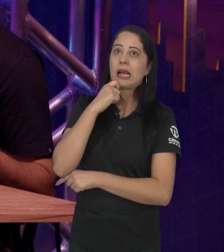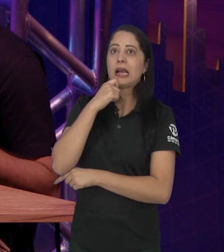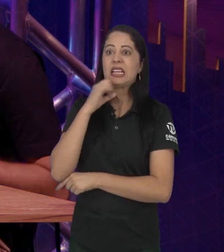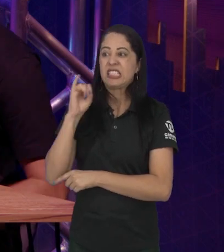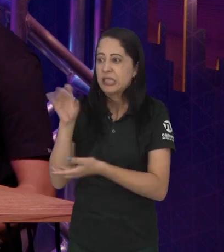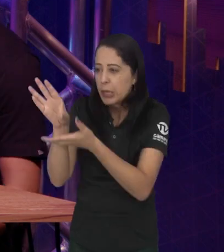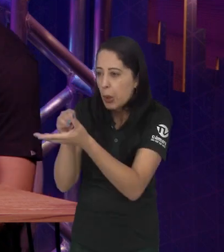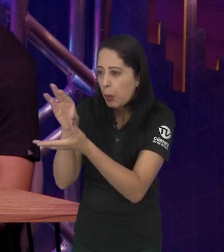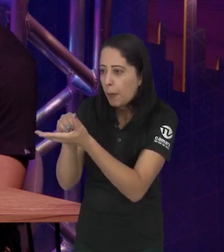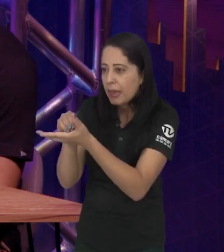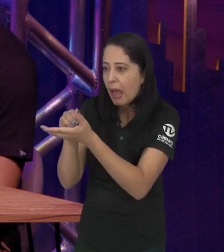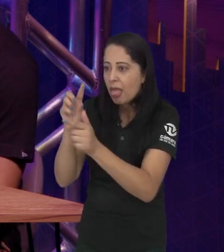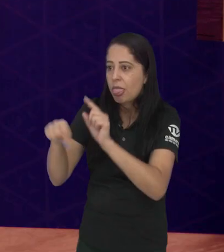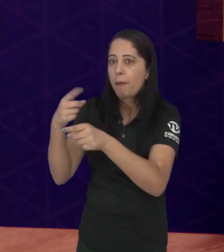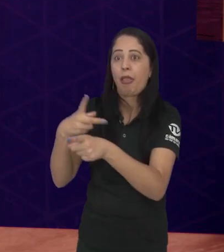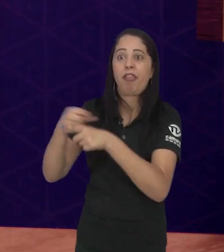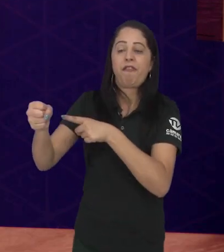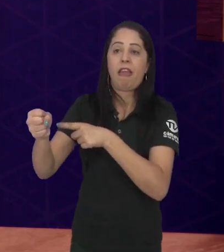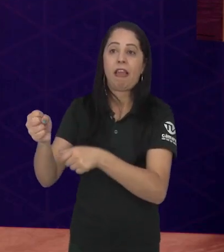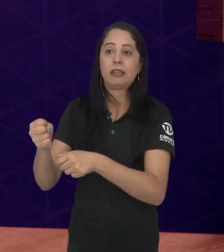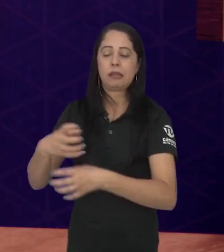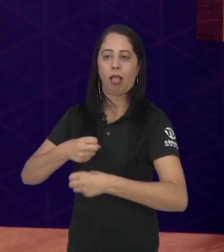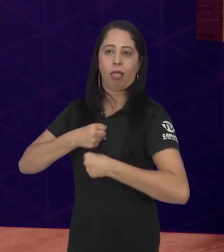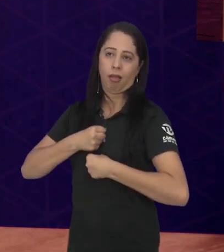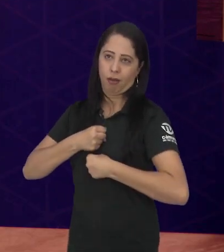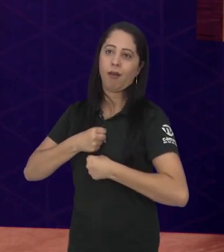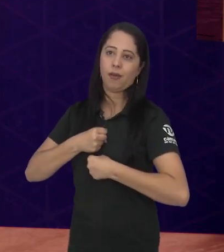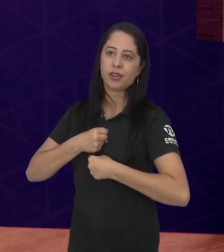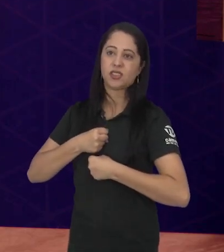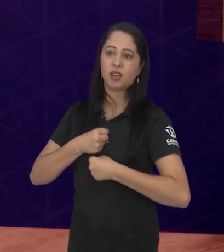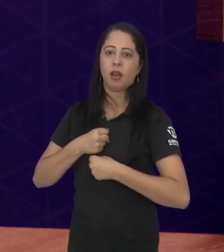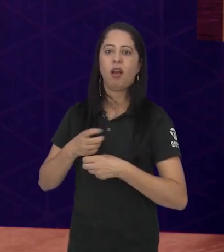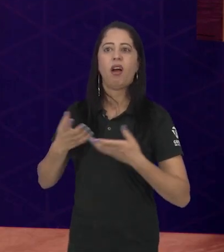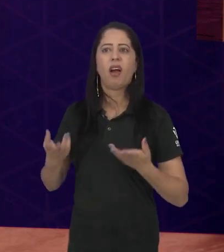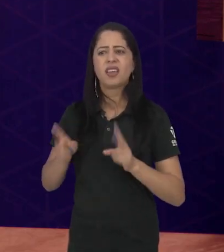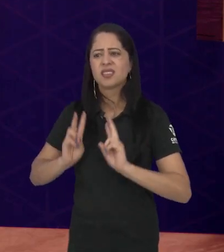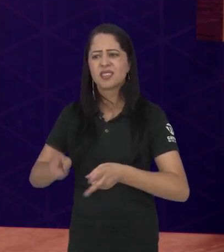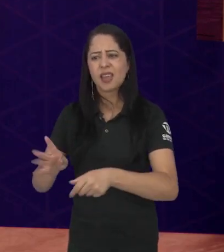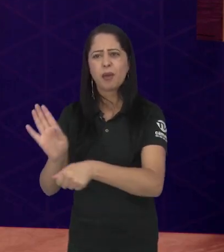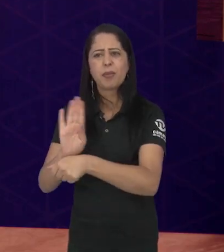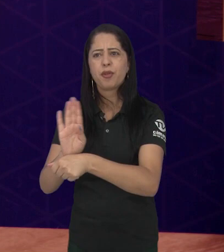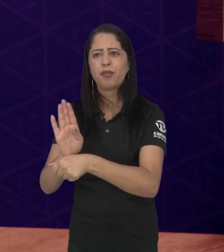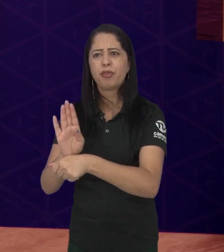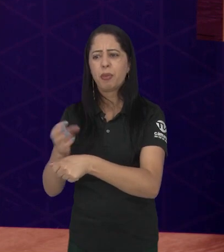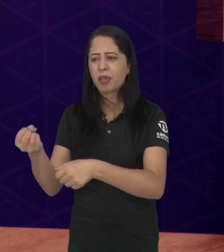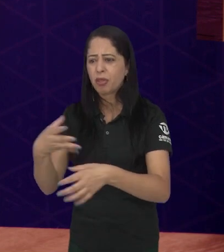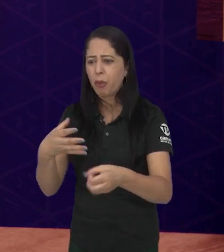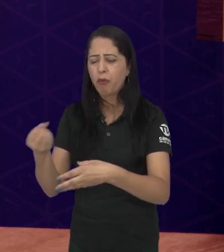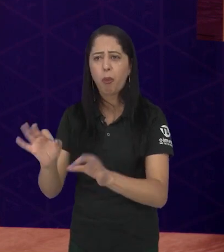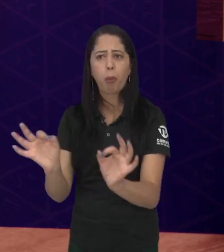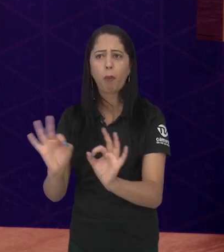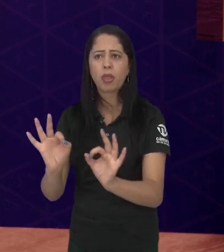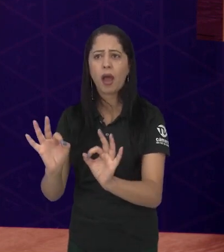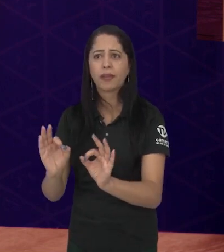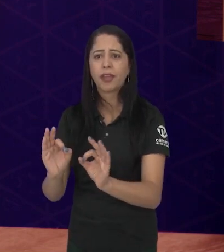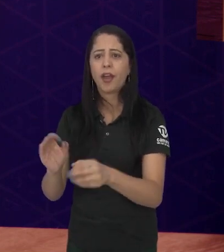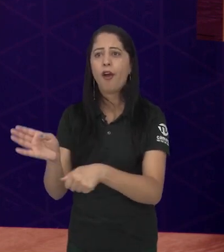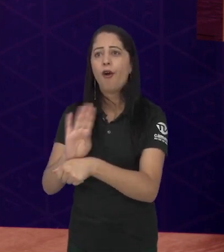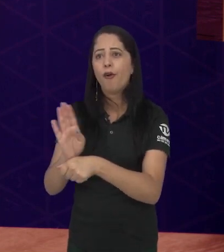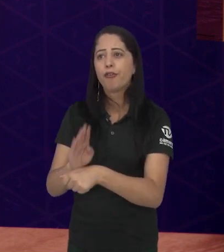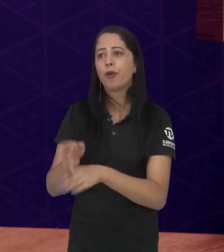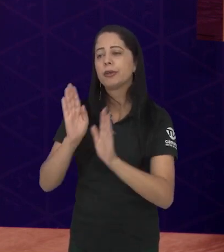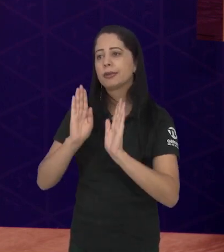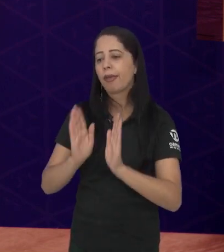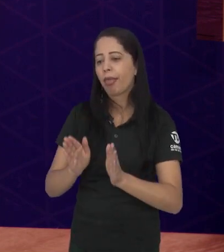lá. Isso era uma das críticas, que não abria possibilidade para novas propostas do cinema. Aí